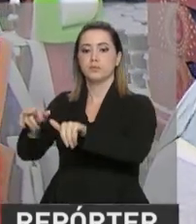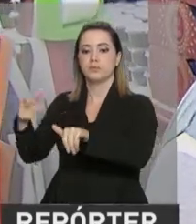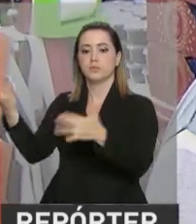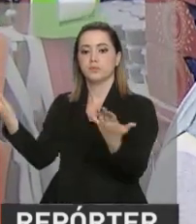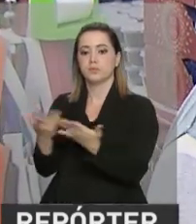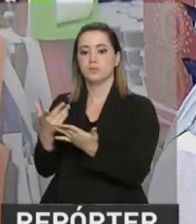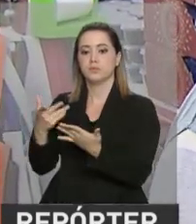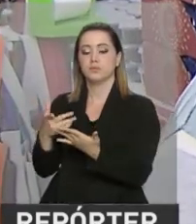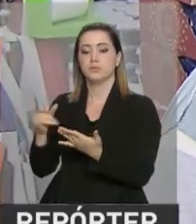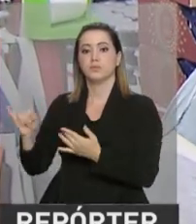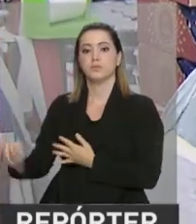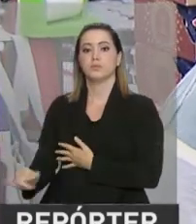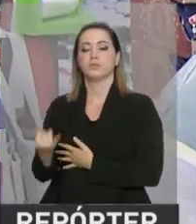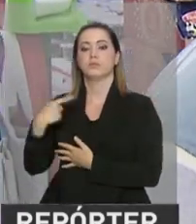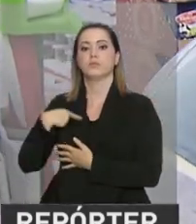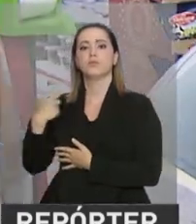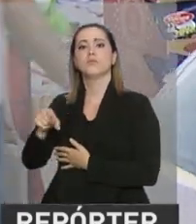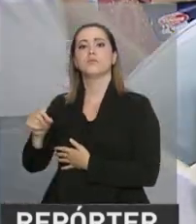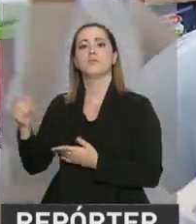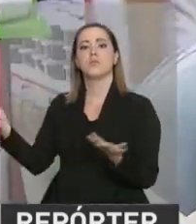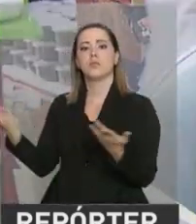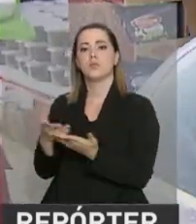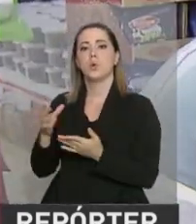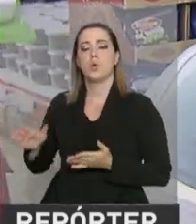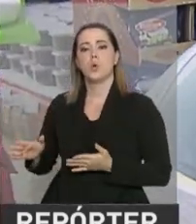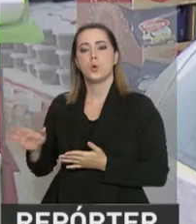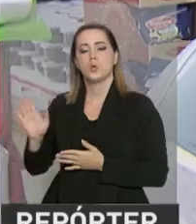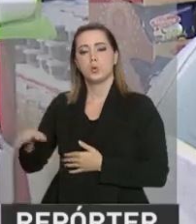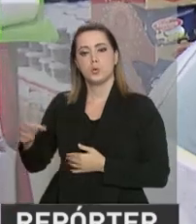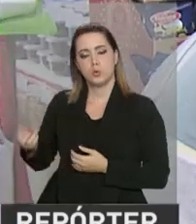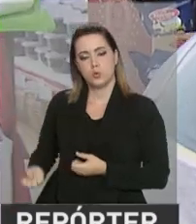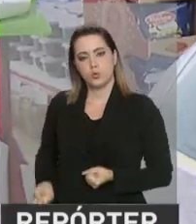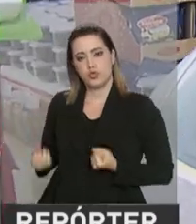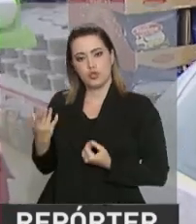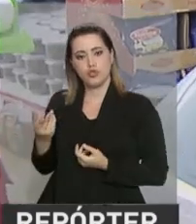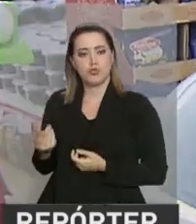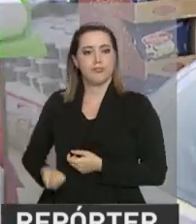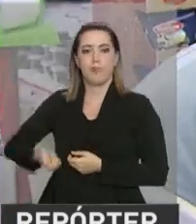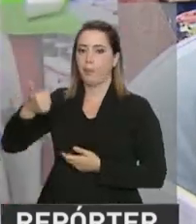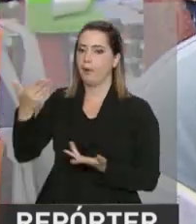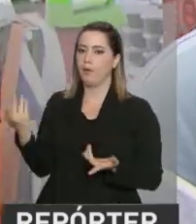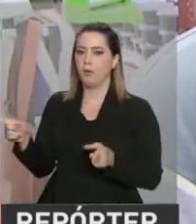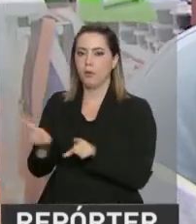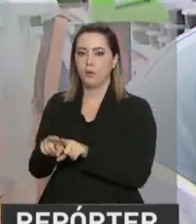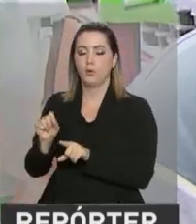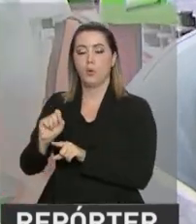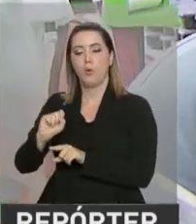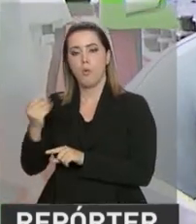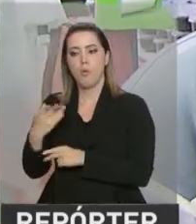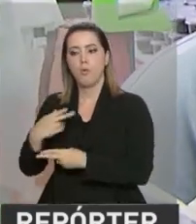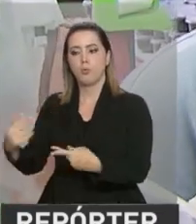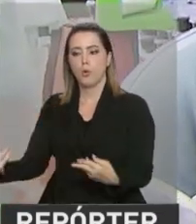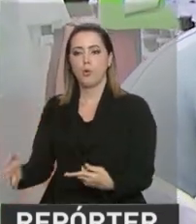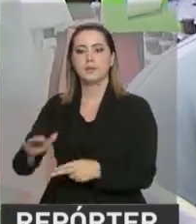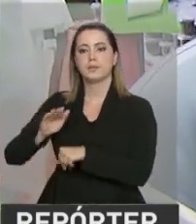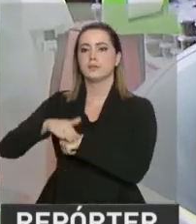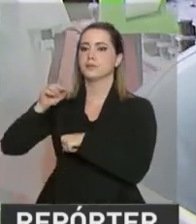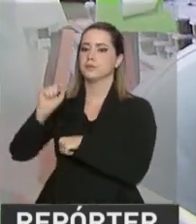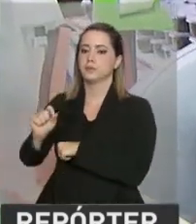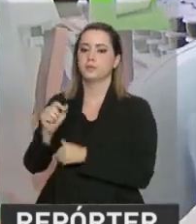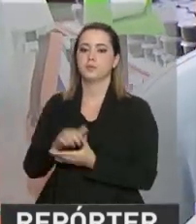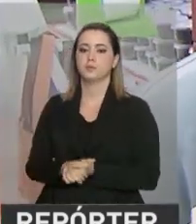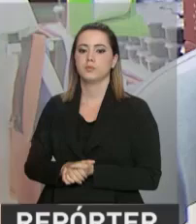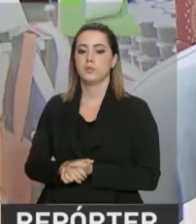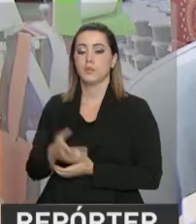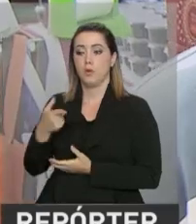aproveitar, porque com isso sobra mais dinheiro ou leva mais produto. E o que, que o senhor pretende fazer? Dá para comprar mais coisa? Isso,